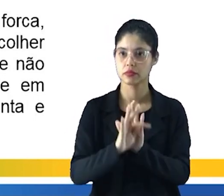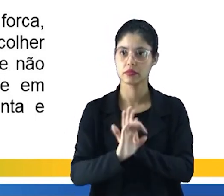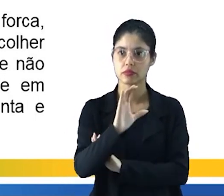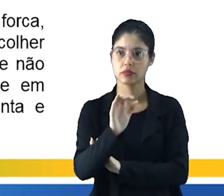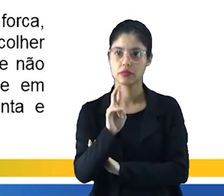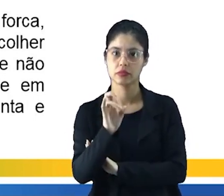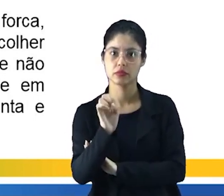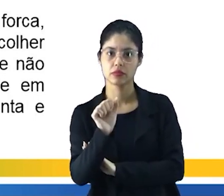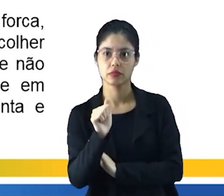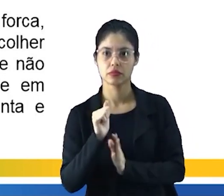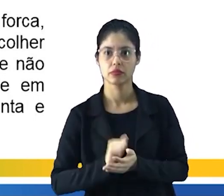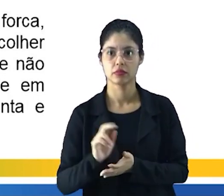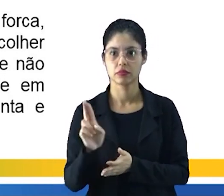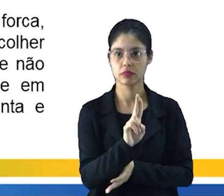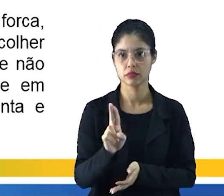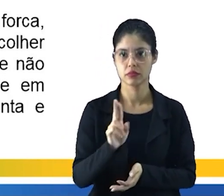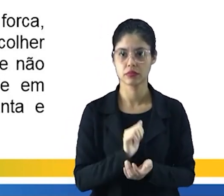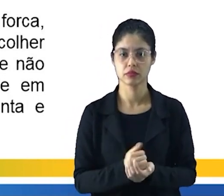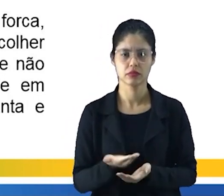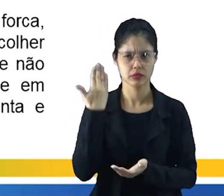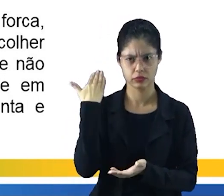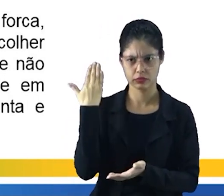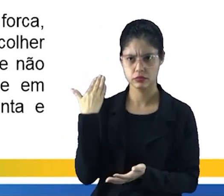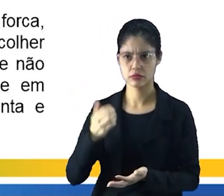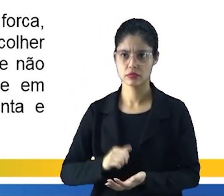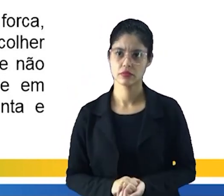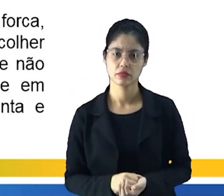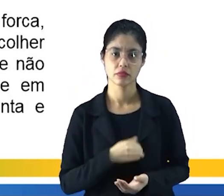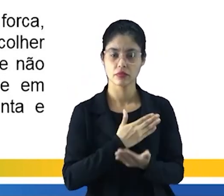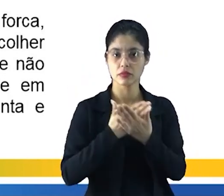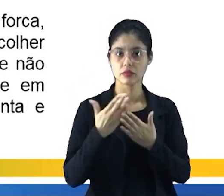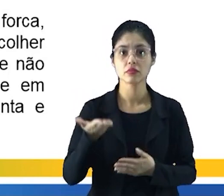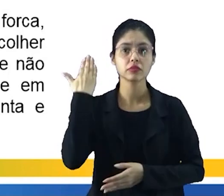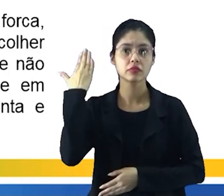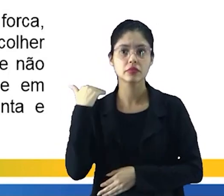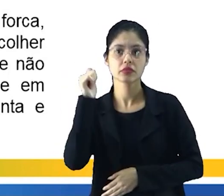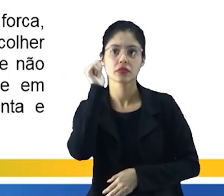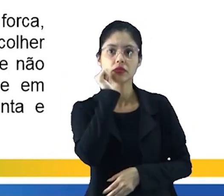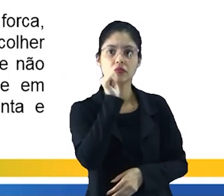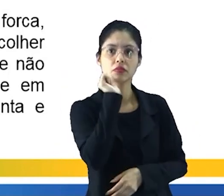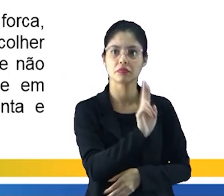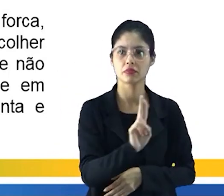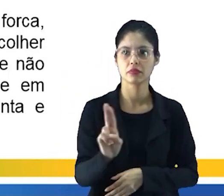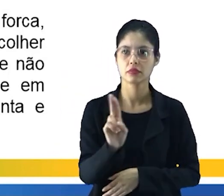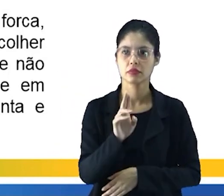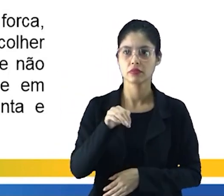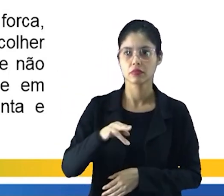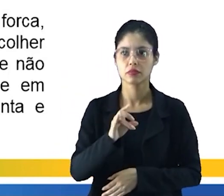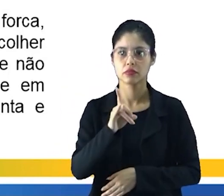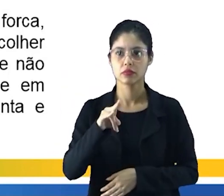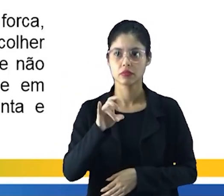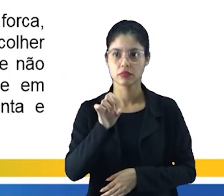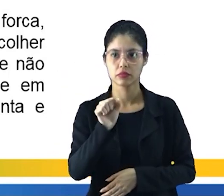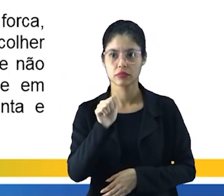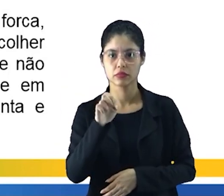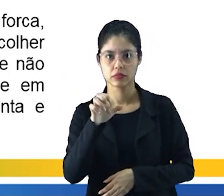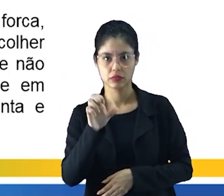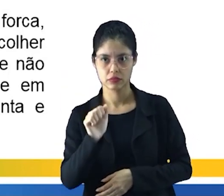do Carlos Drummond de Andrade que se chama Antigamente. Aí ele começa. Antigamente as moças